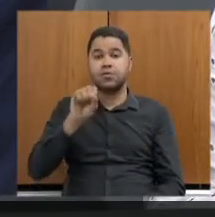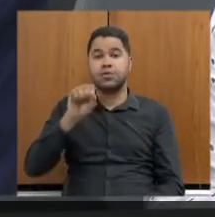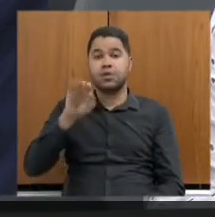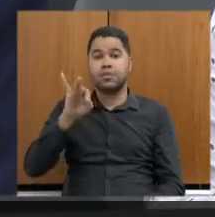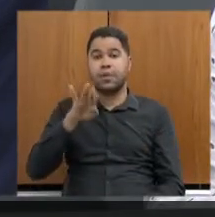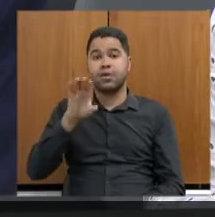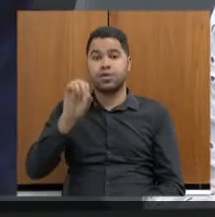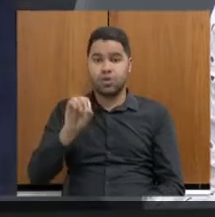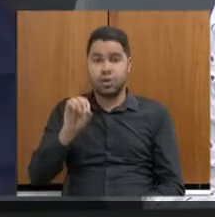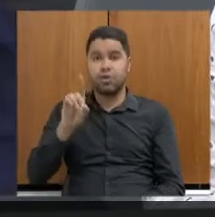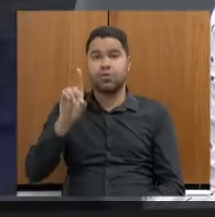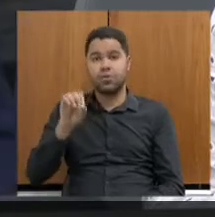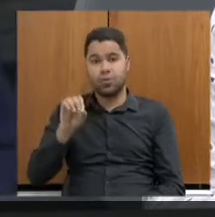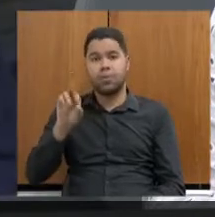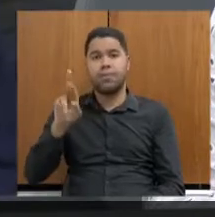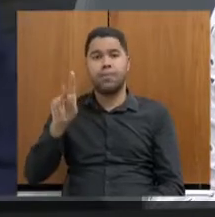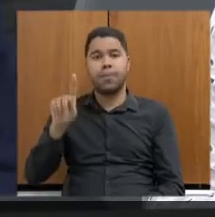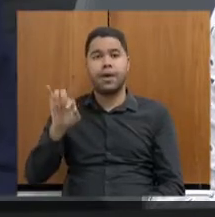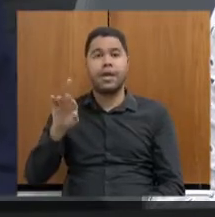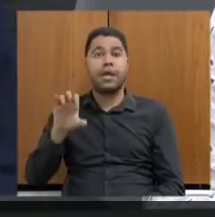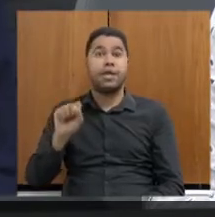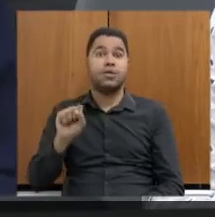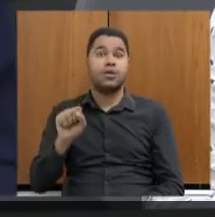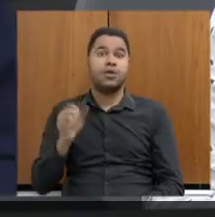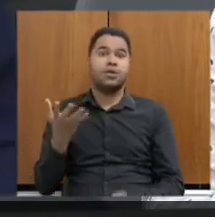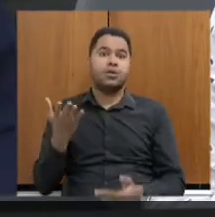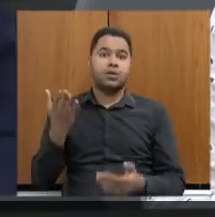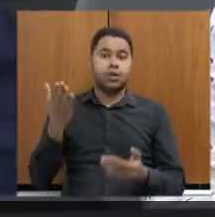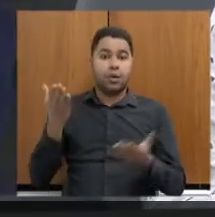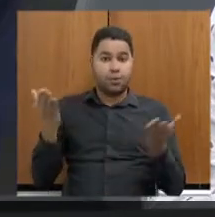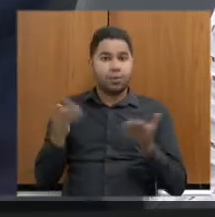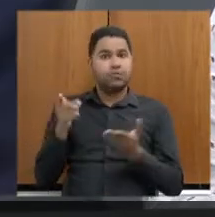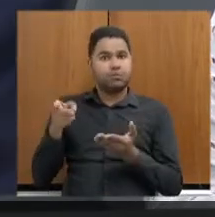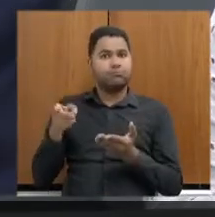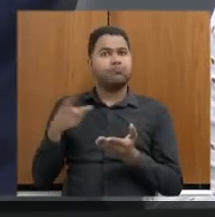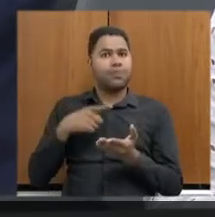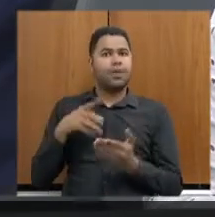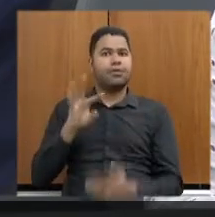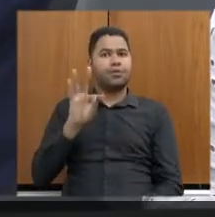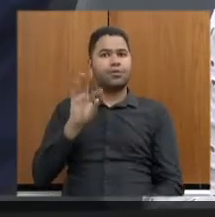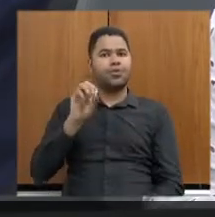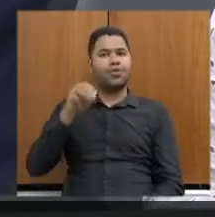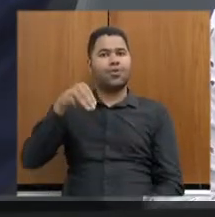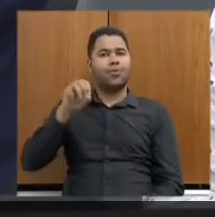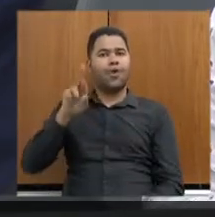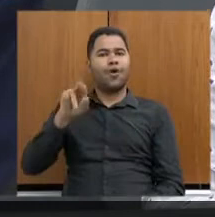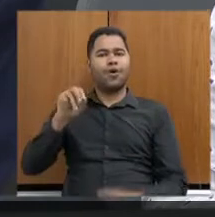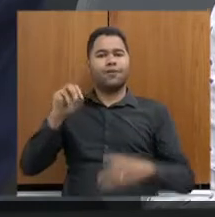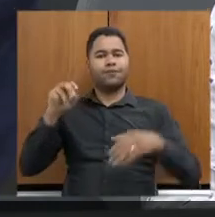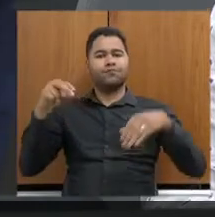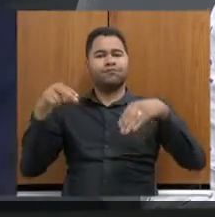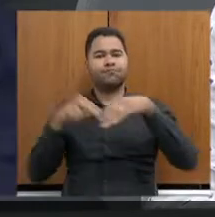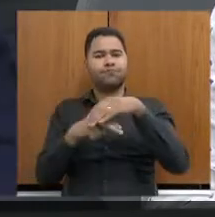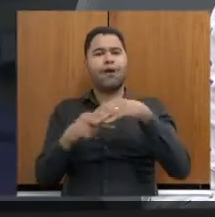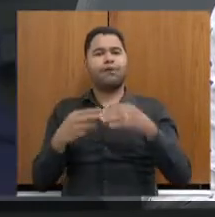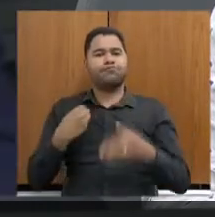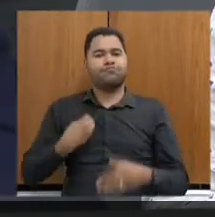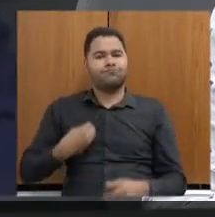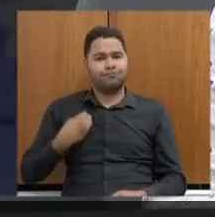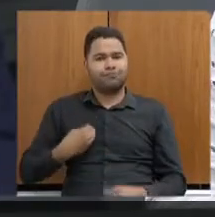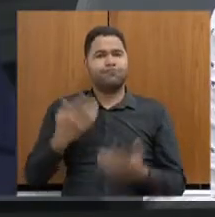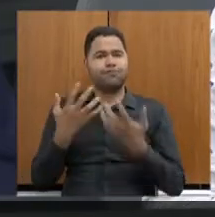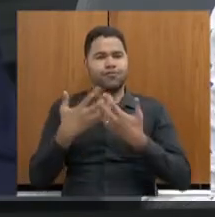nós tomamos já estavam ultrapassado e hoje tem um tomof lá o novinho funcionando e